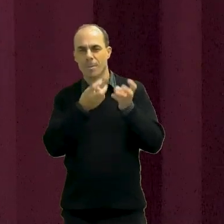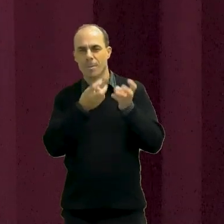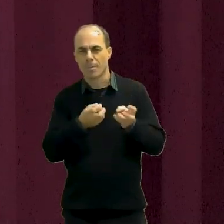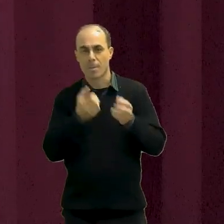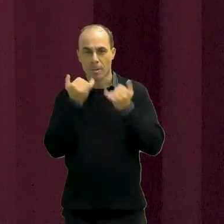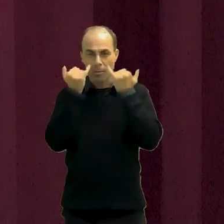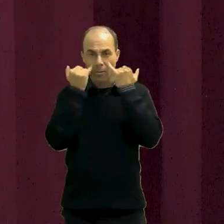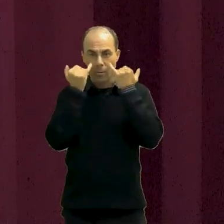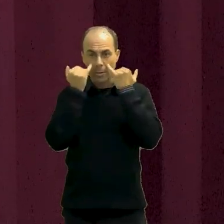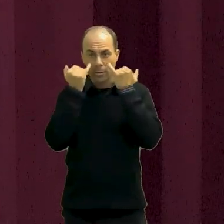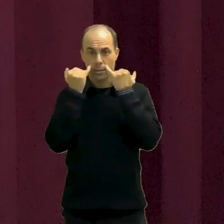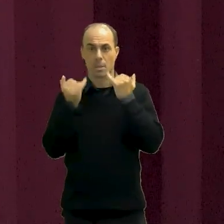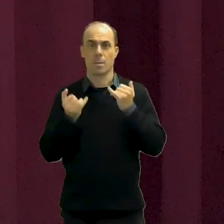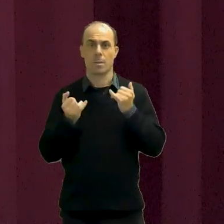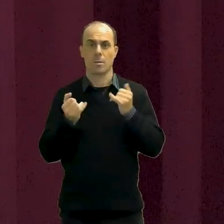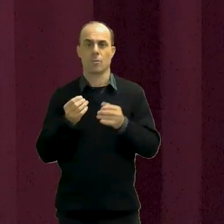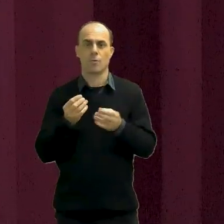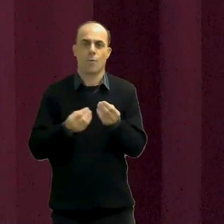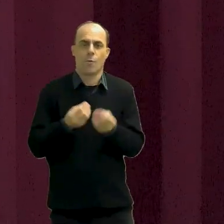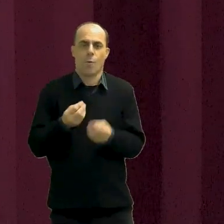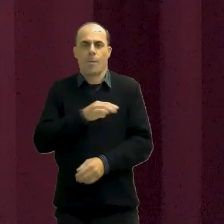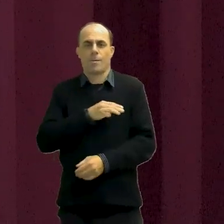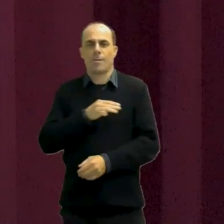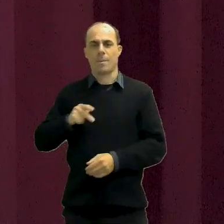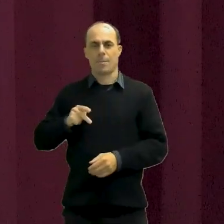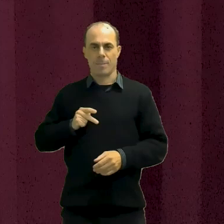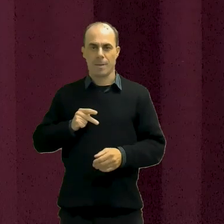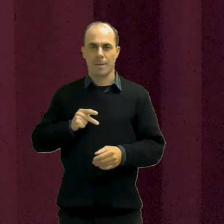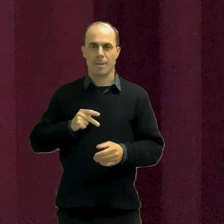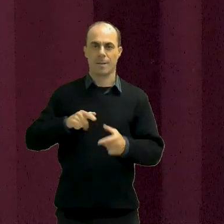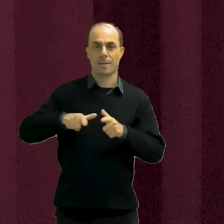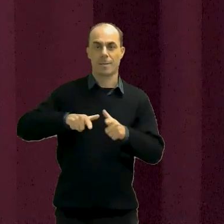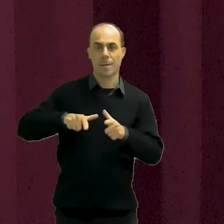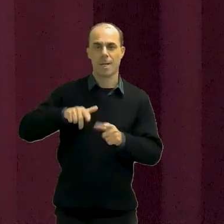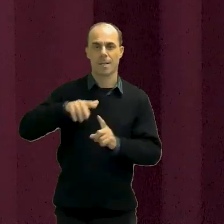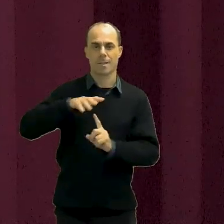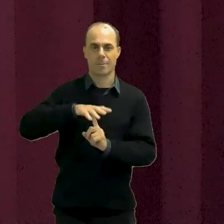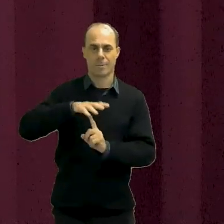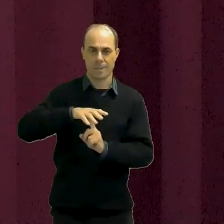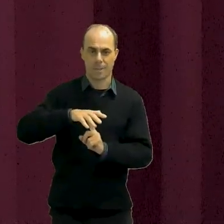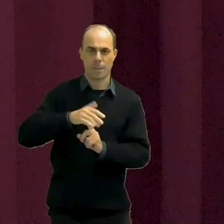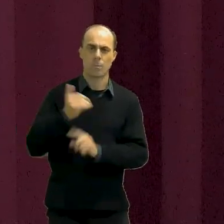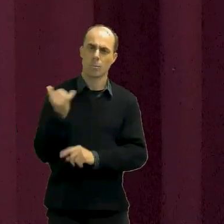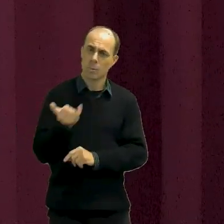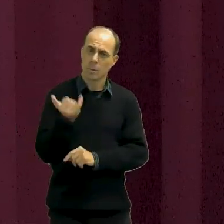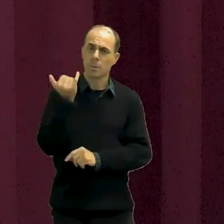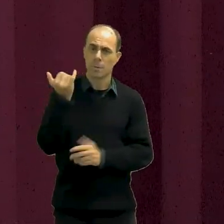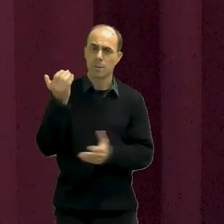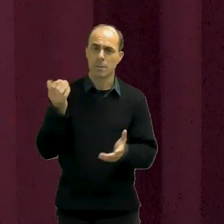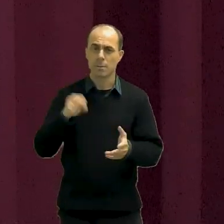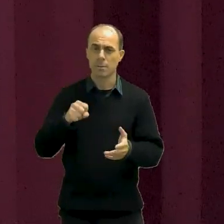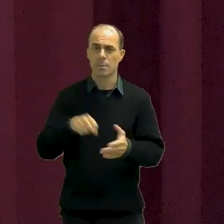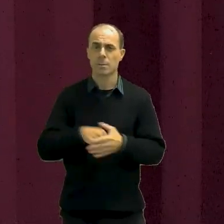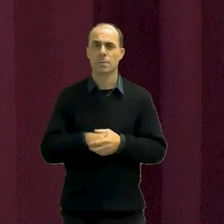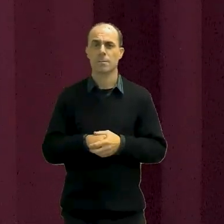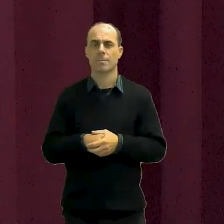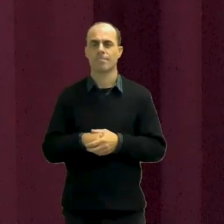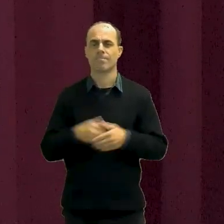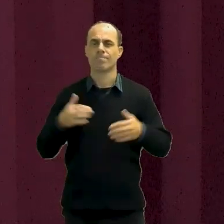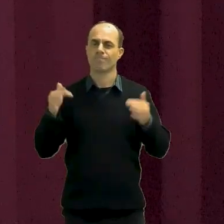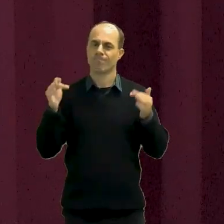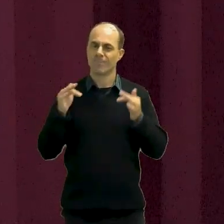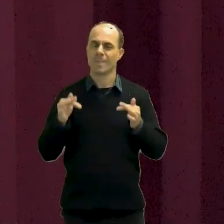necessárias da atuação do ministério público no estado do Paraná Então isso é muito importante e eu fico muito feliz de